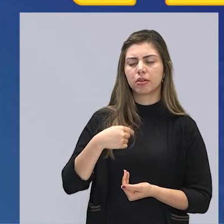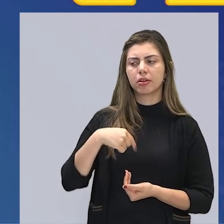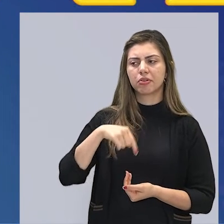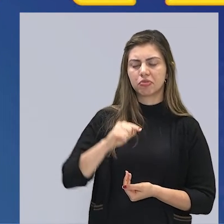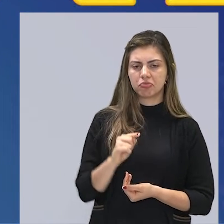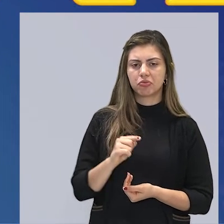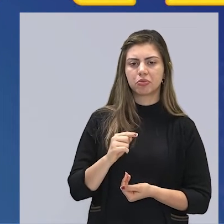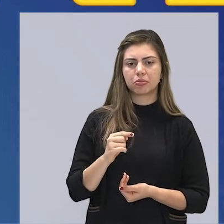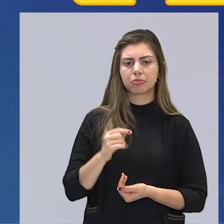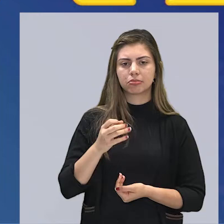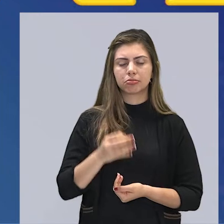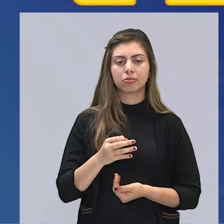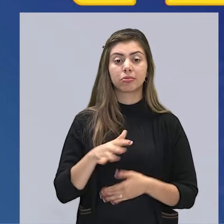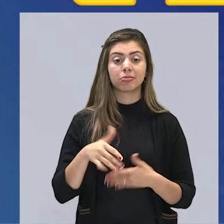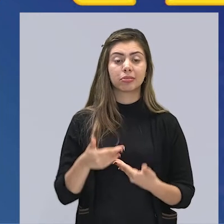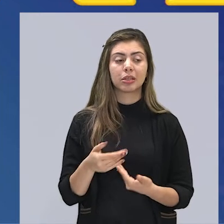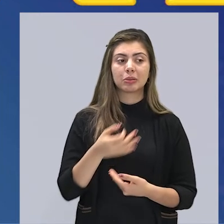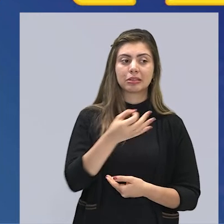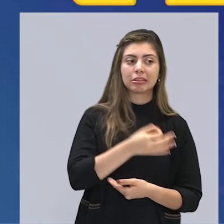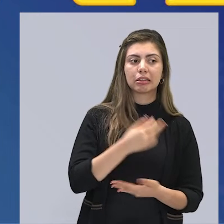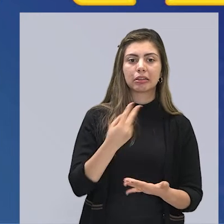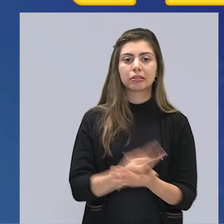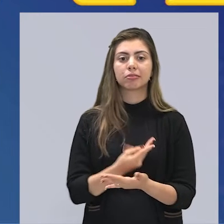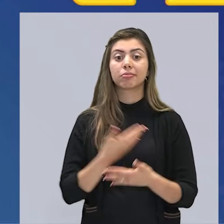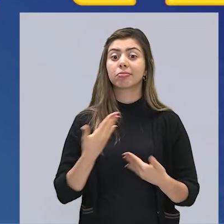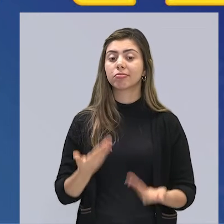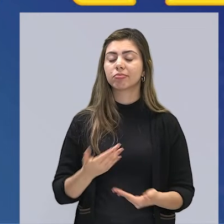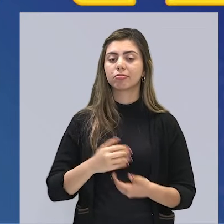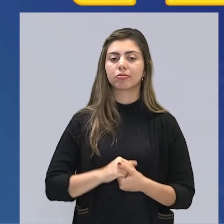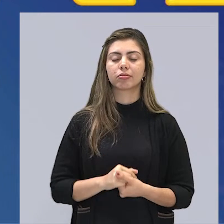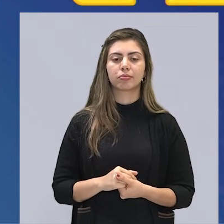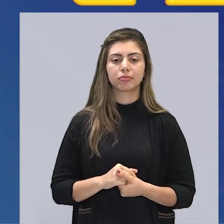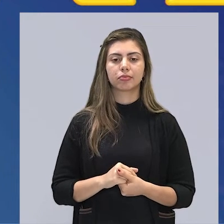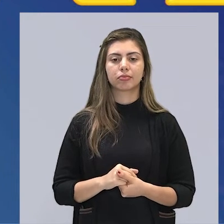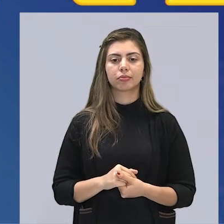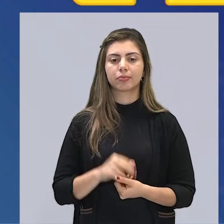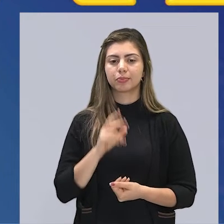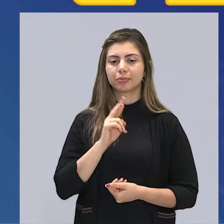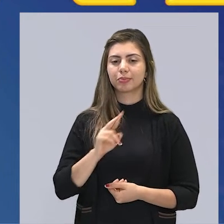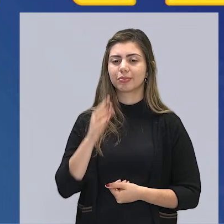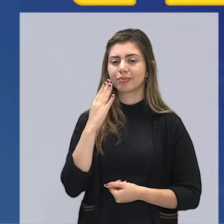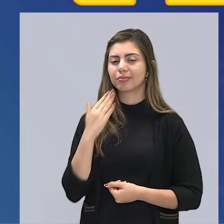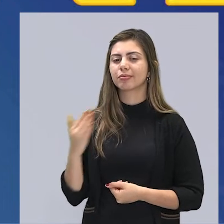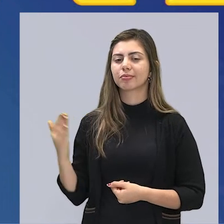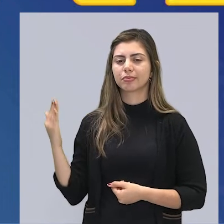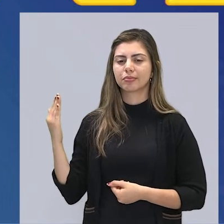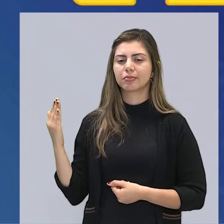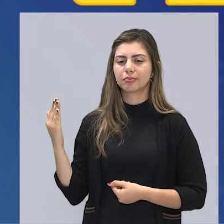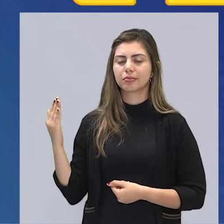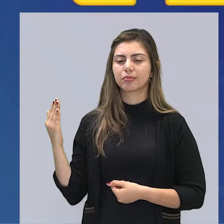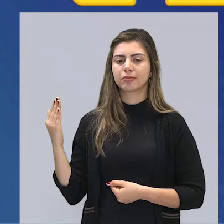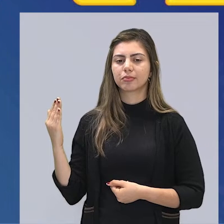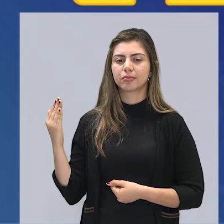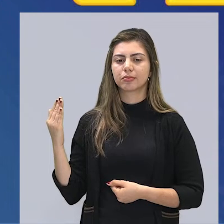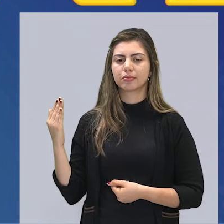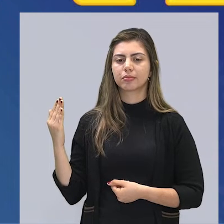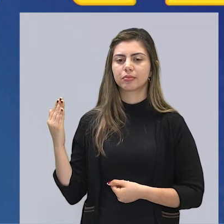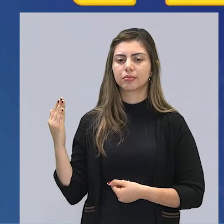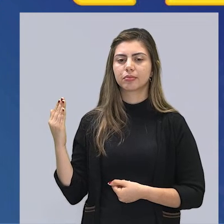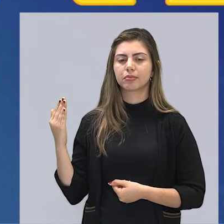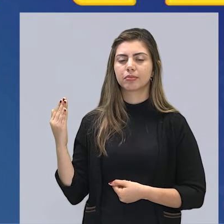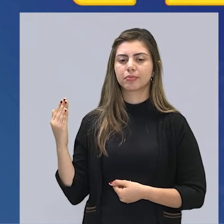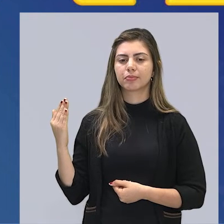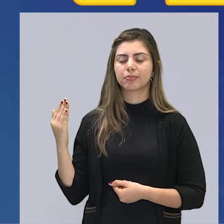wrong? Qual das duas alternativas? Vamos mostrar a resposta? Então, a resposta correta